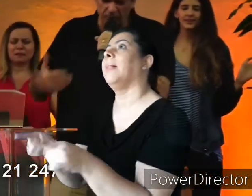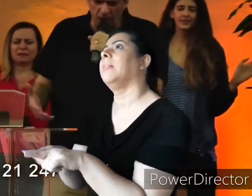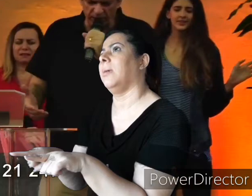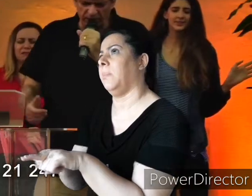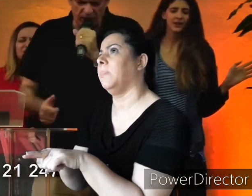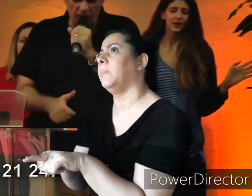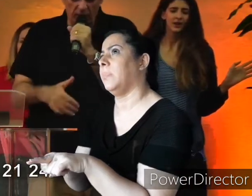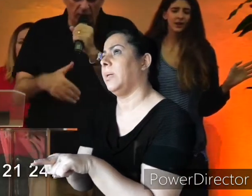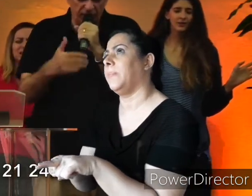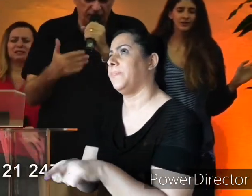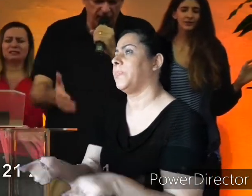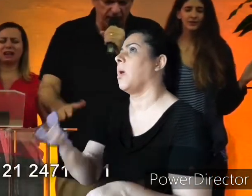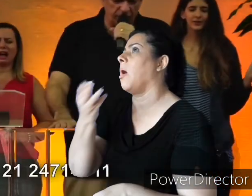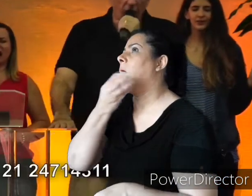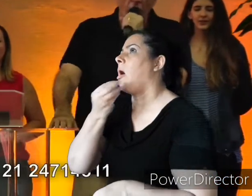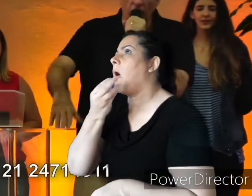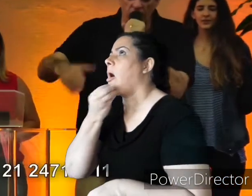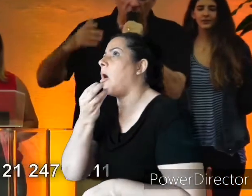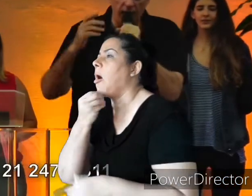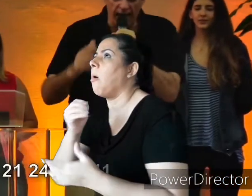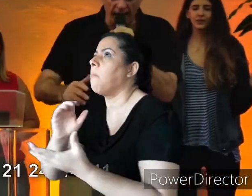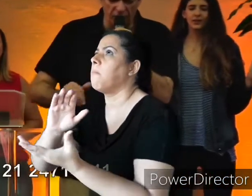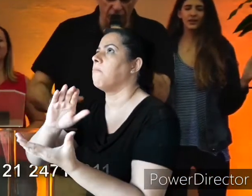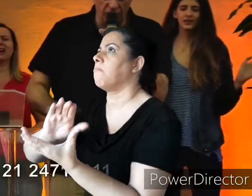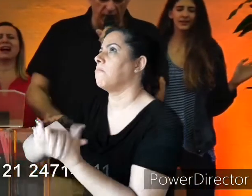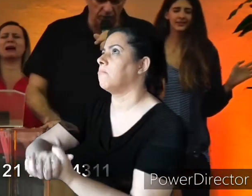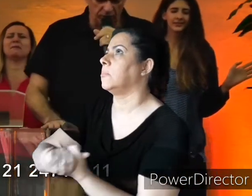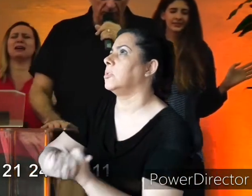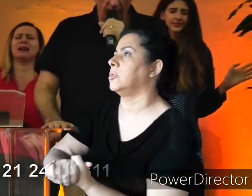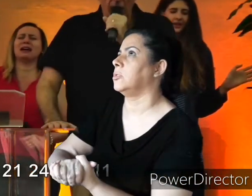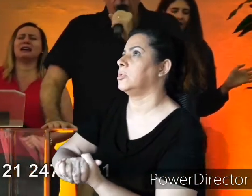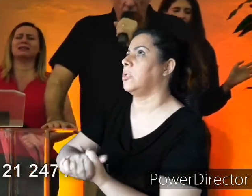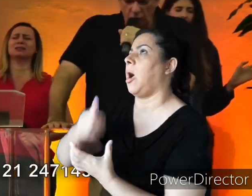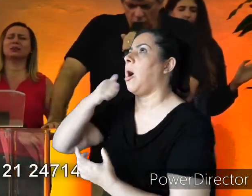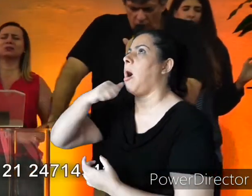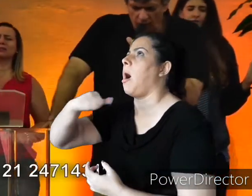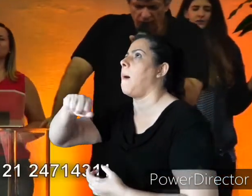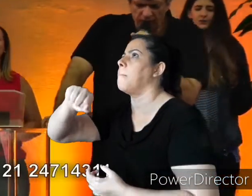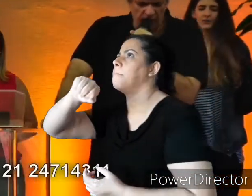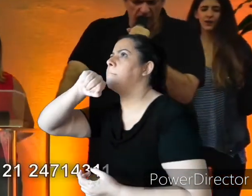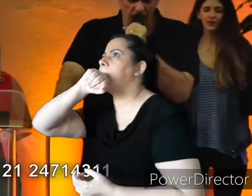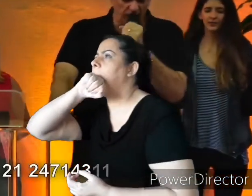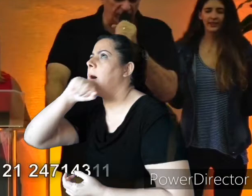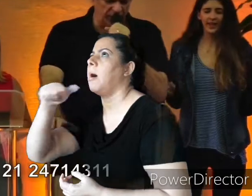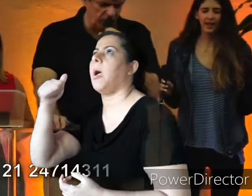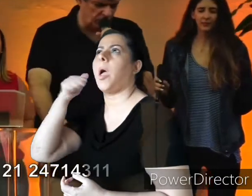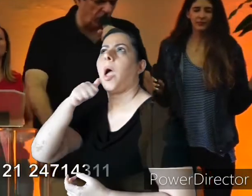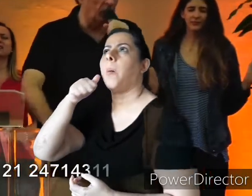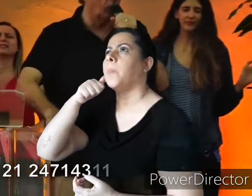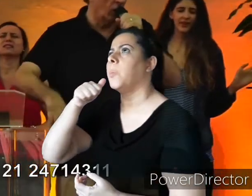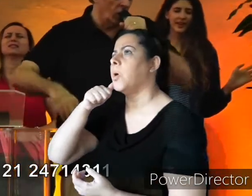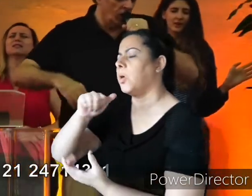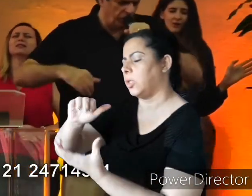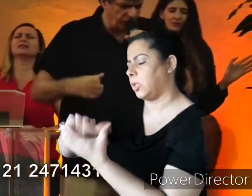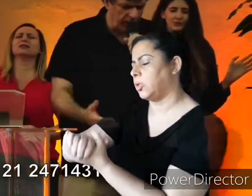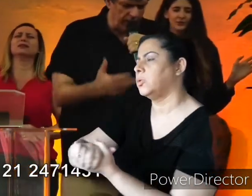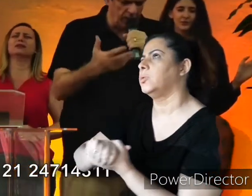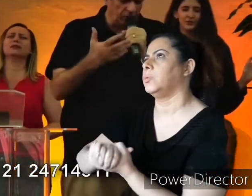as esposas sejam reconhecidas como mulheres de Deus. Que os jovens sejam reconhecidos